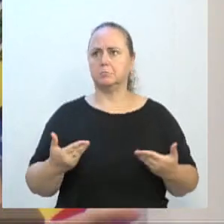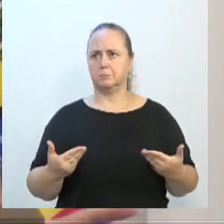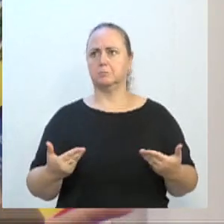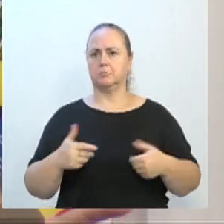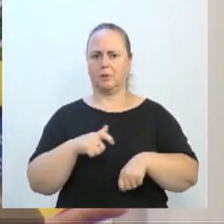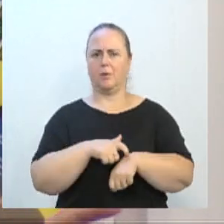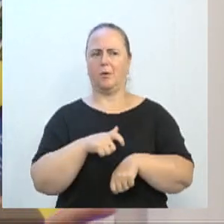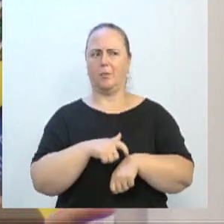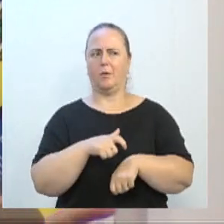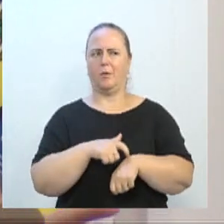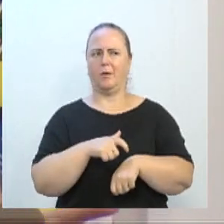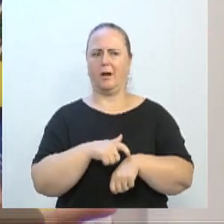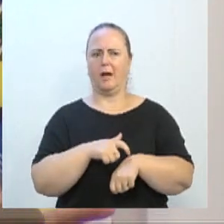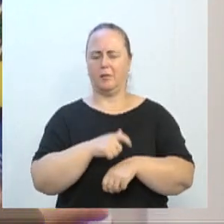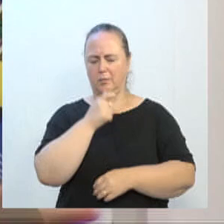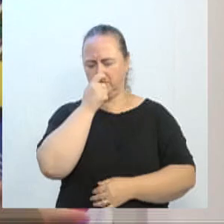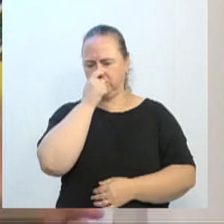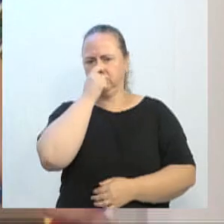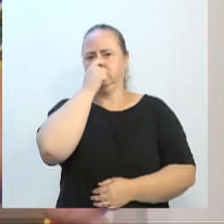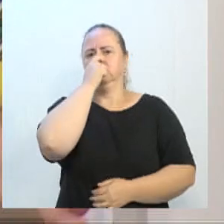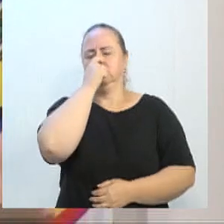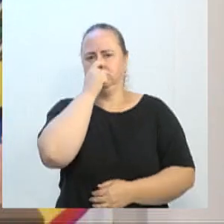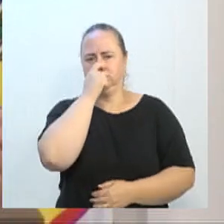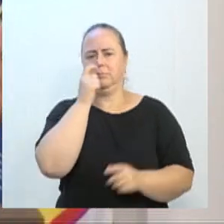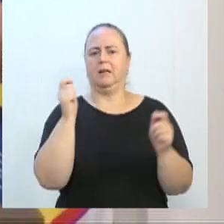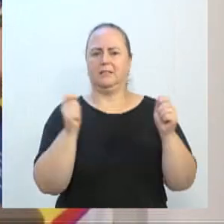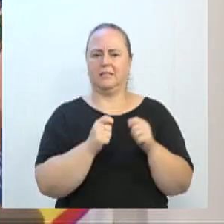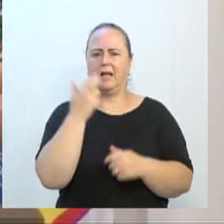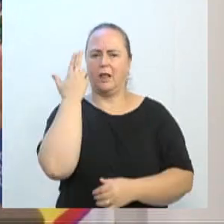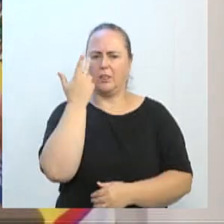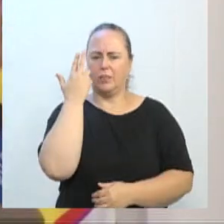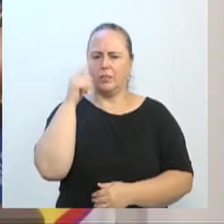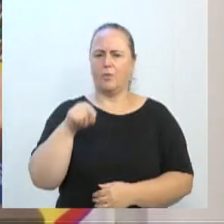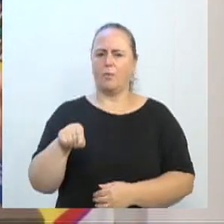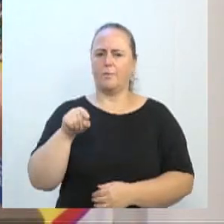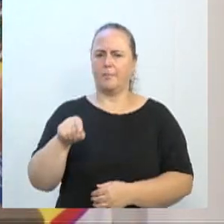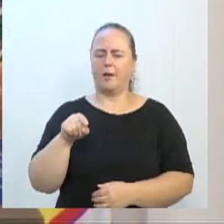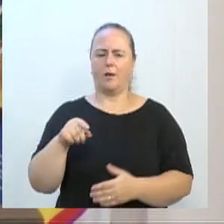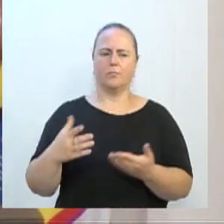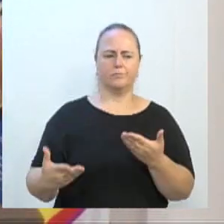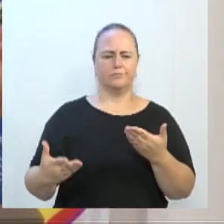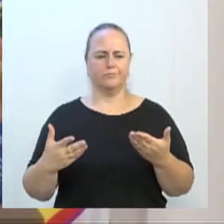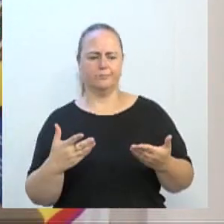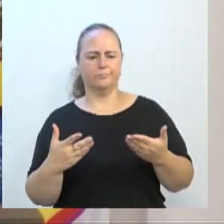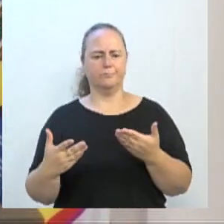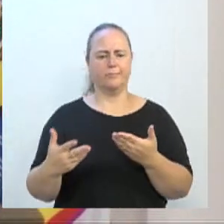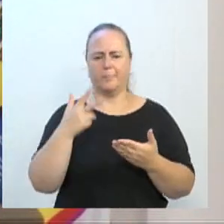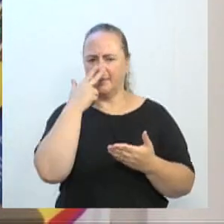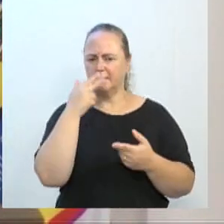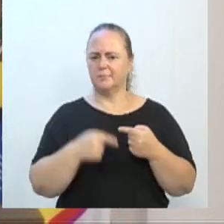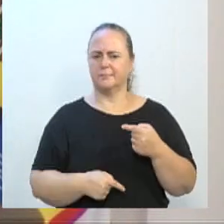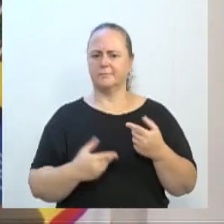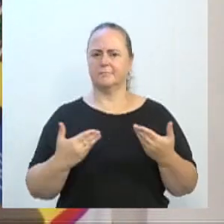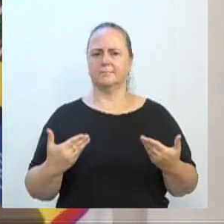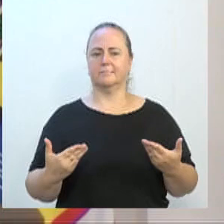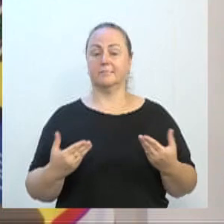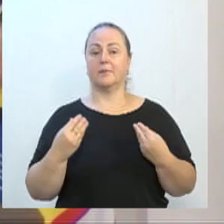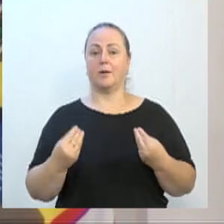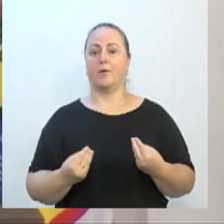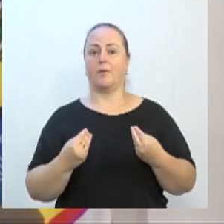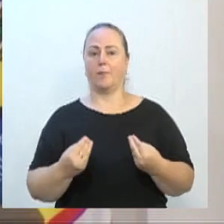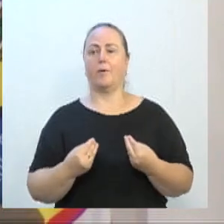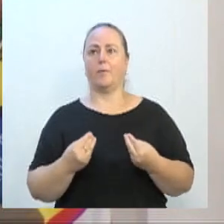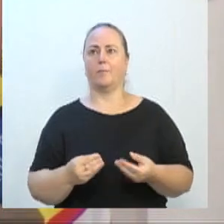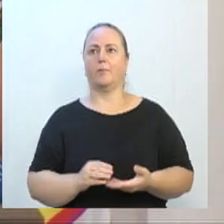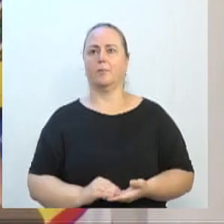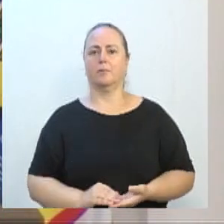horário de pico, permitir que o trânsito flua normalmente no corredor, não me parece sensato essa posição. Por que deixar o ônibus com exclusividade